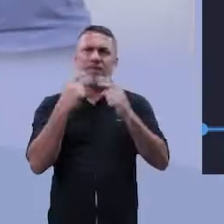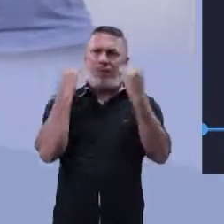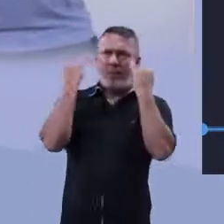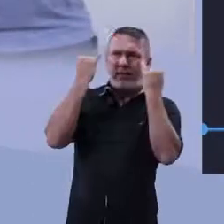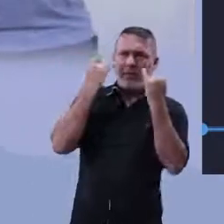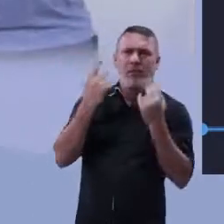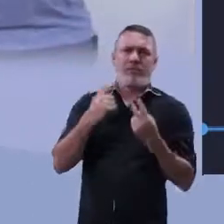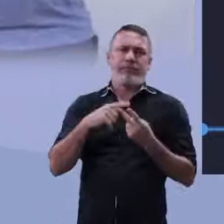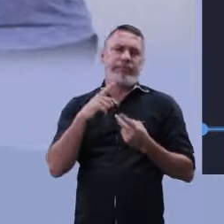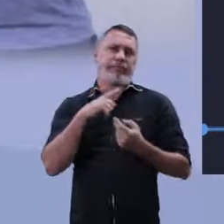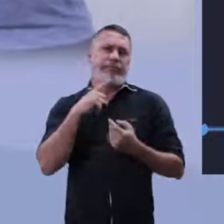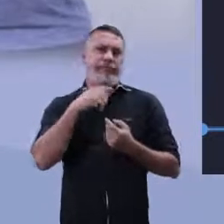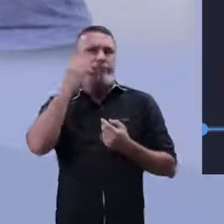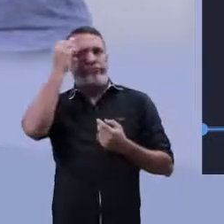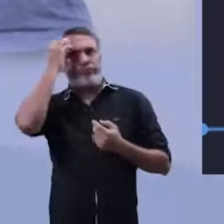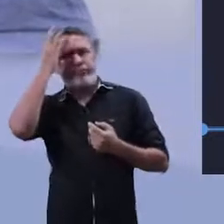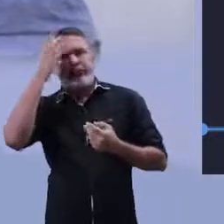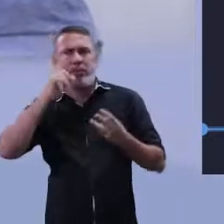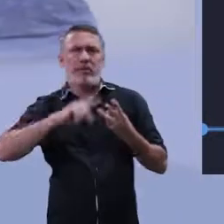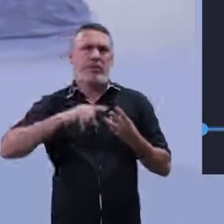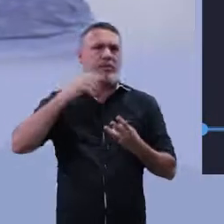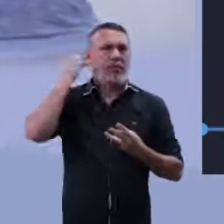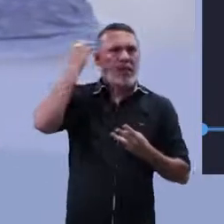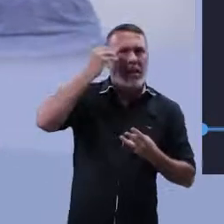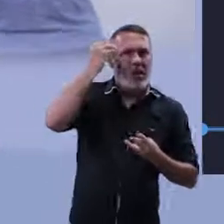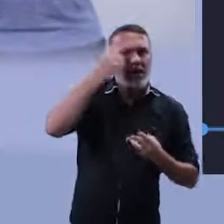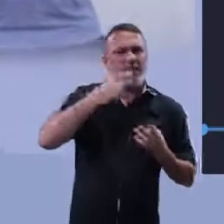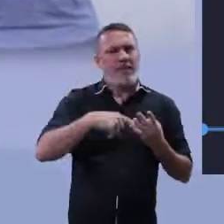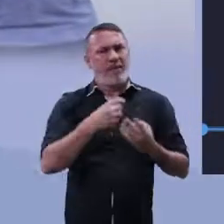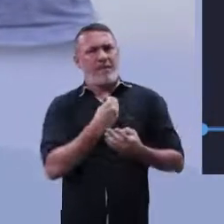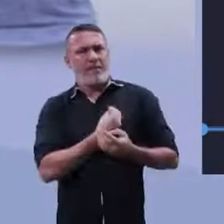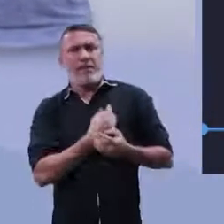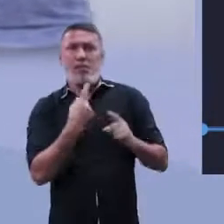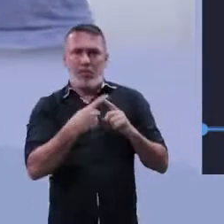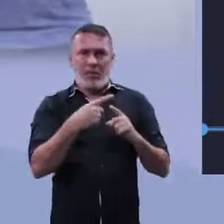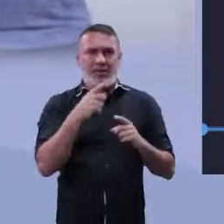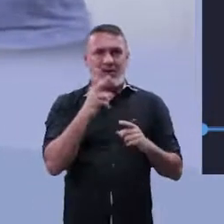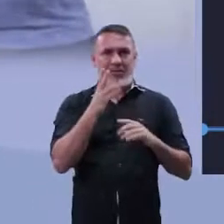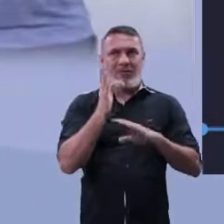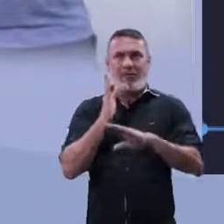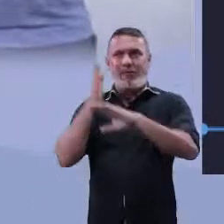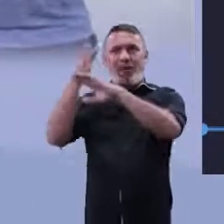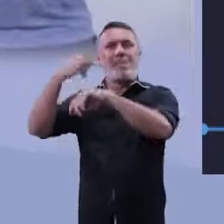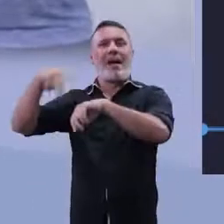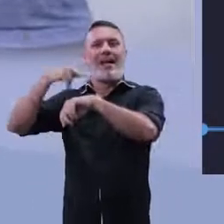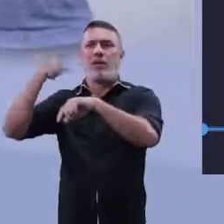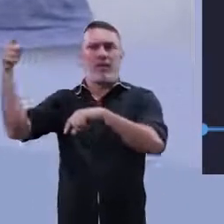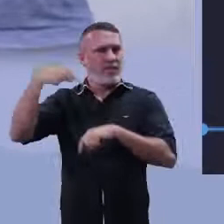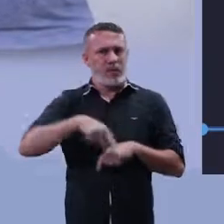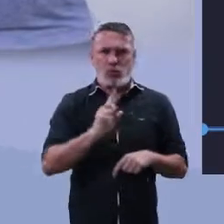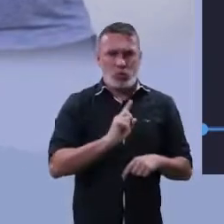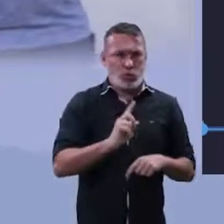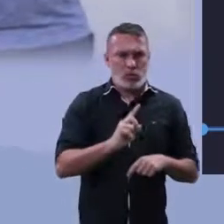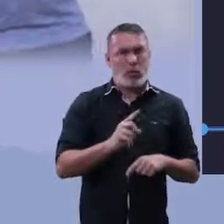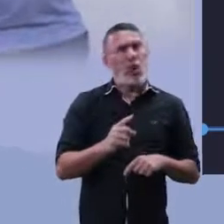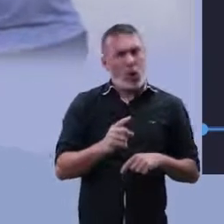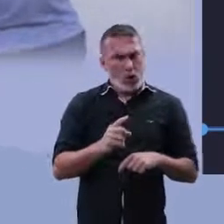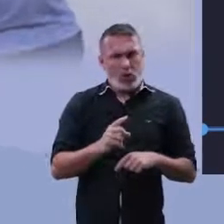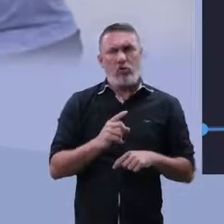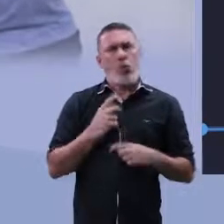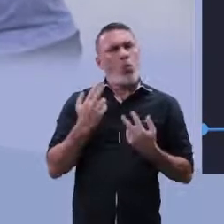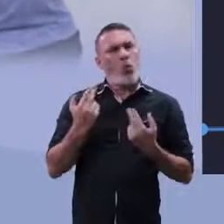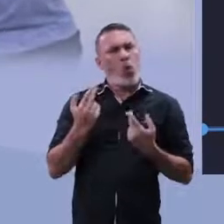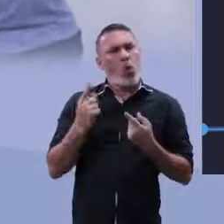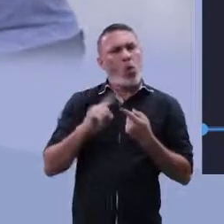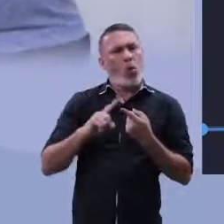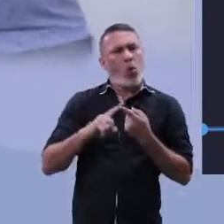troca de informação, dessa troca de vivência, porque nós vamos para outros países também, eles têm que vir para cá. Só que o que está acontecendo quando